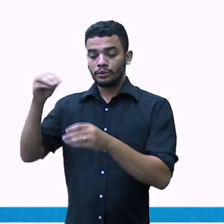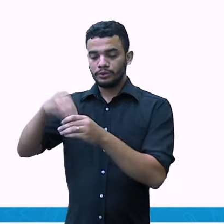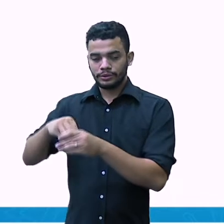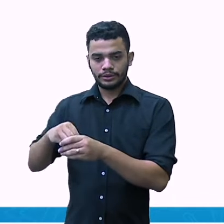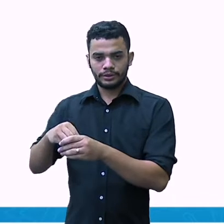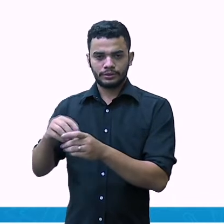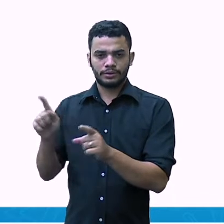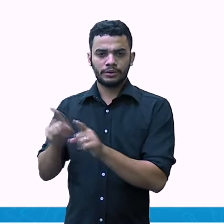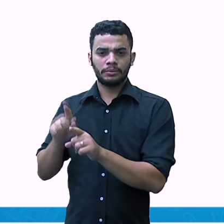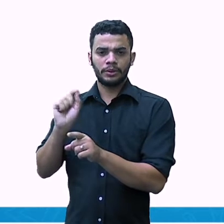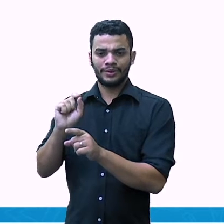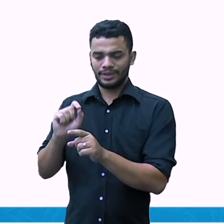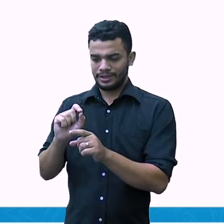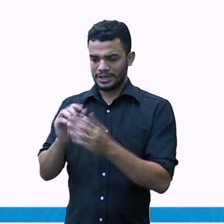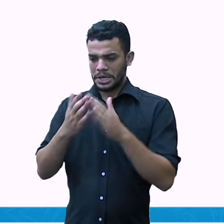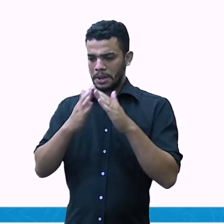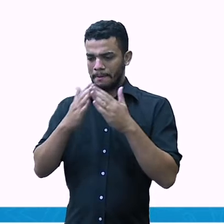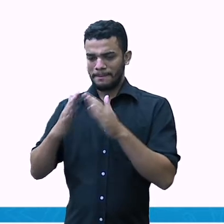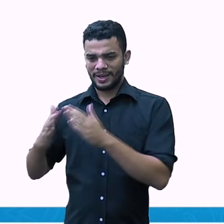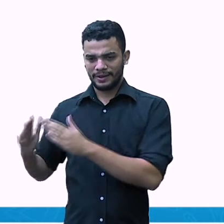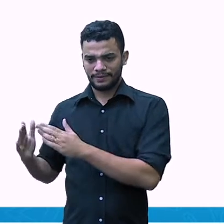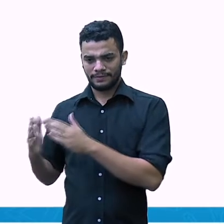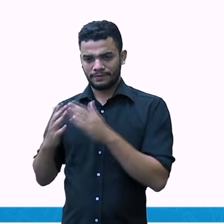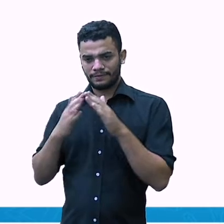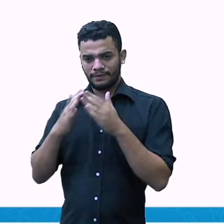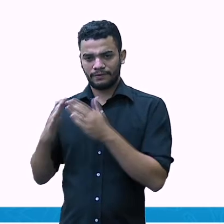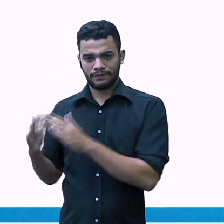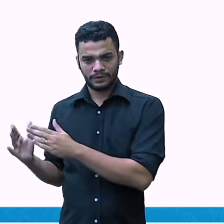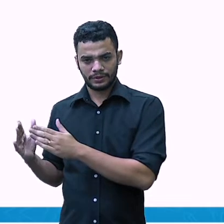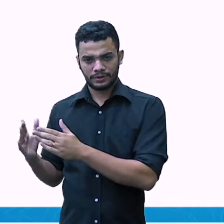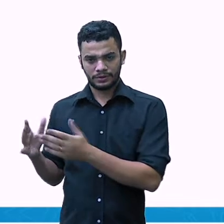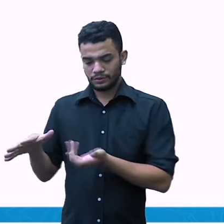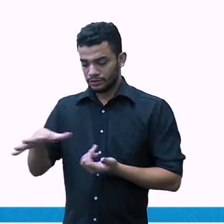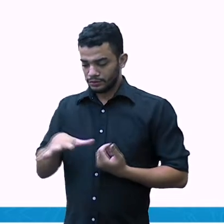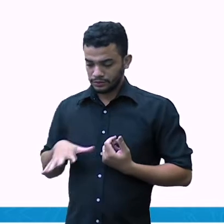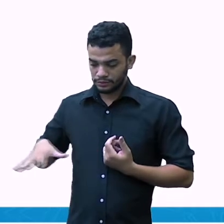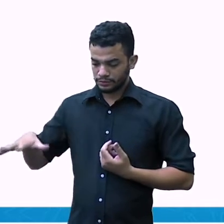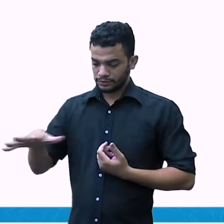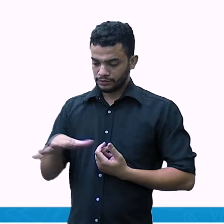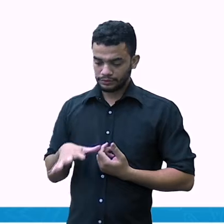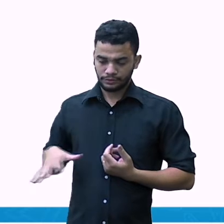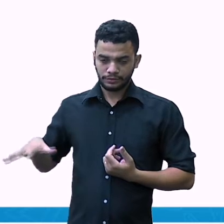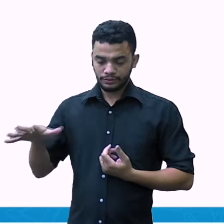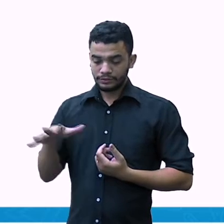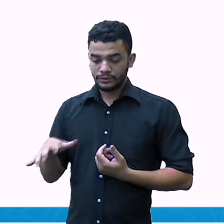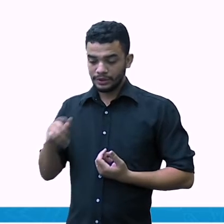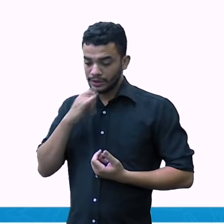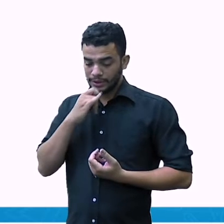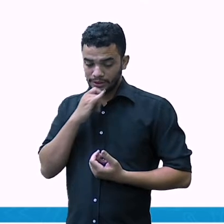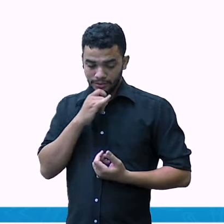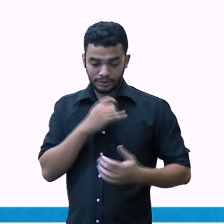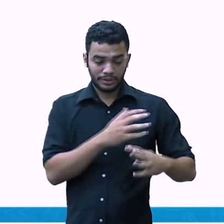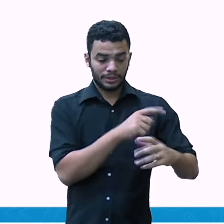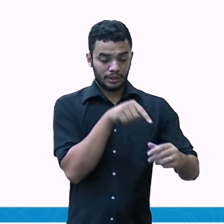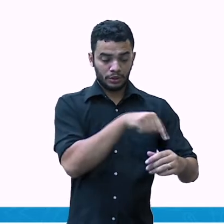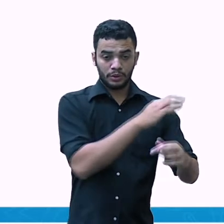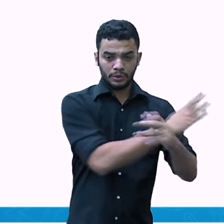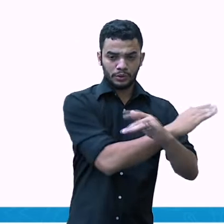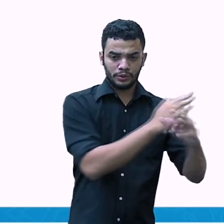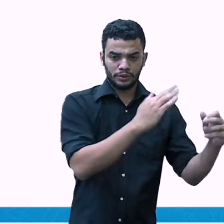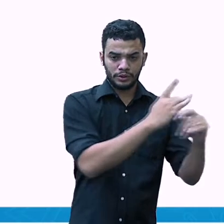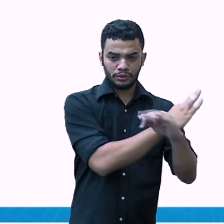a periferia. A área que em algumas cidades se situa distante do centro,